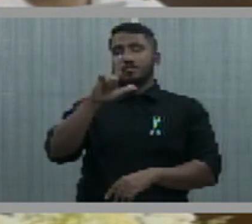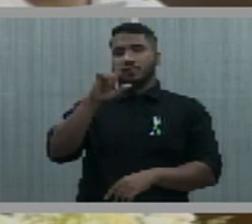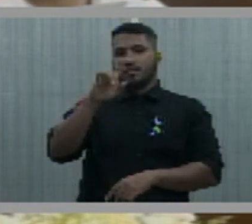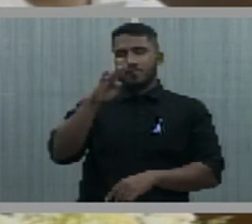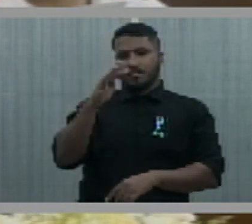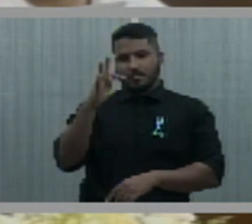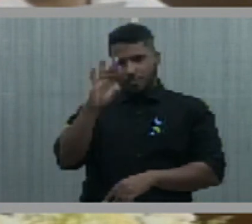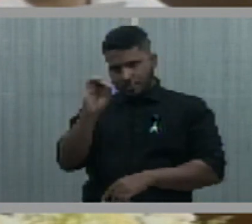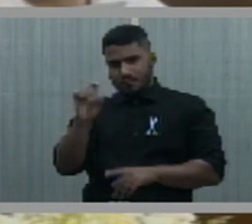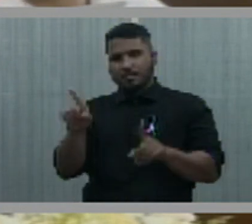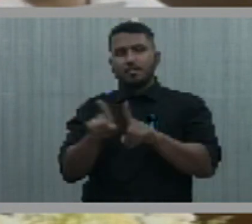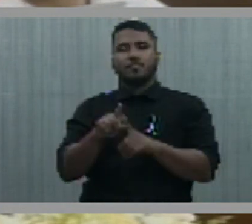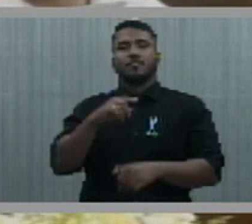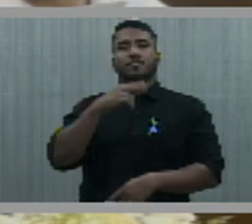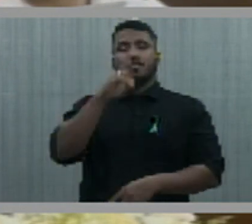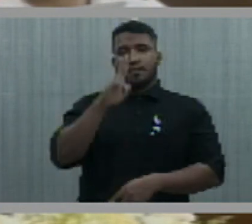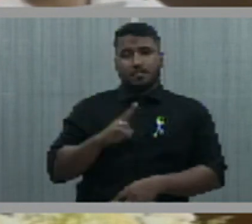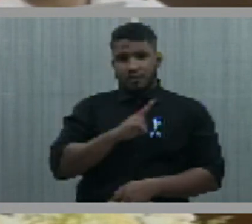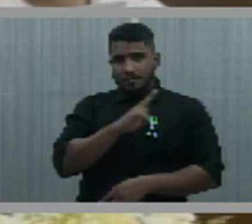Padre